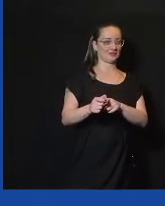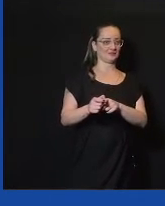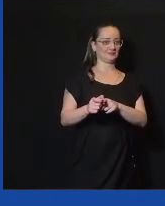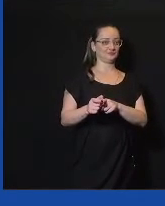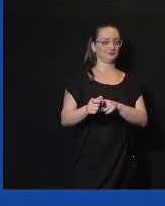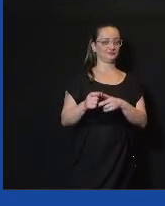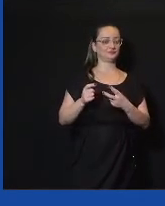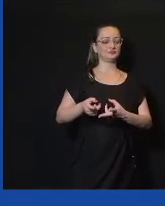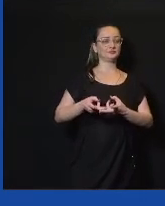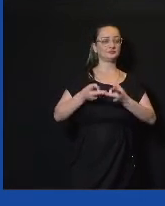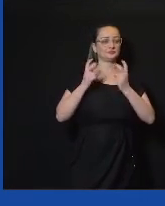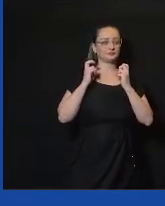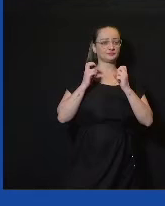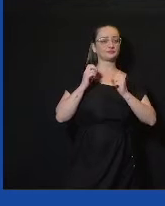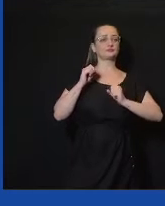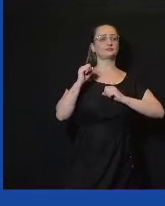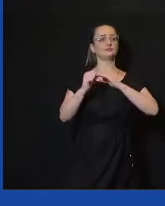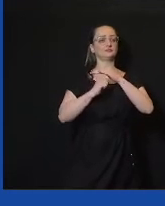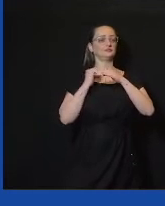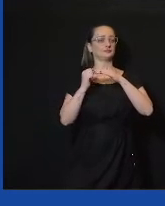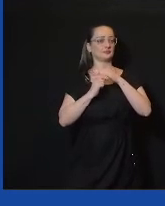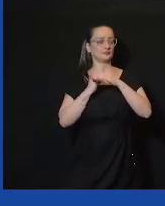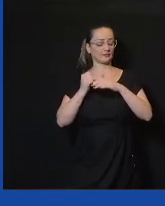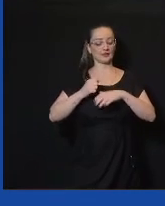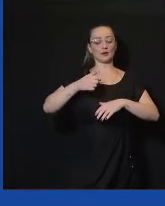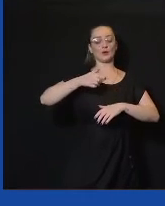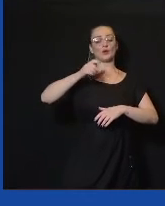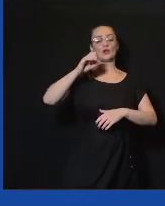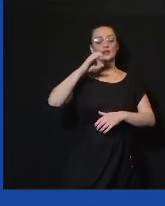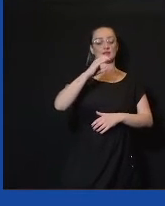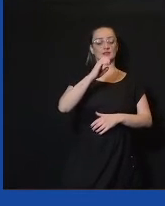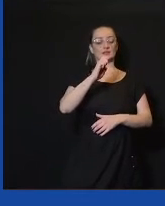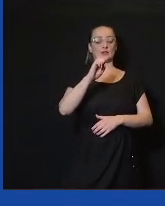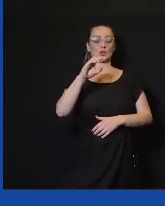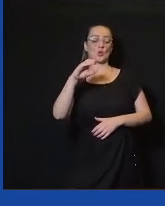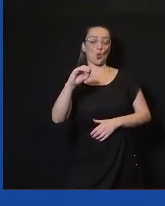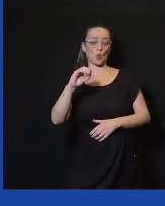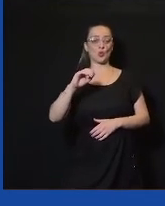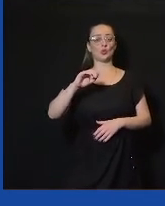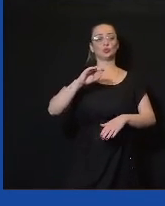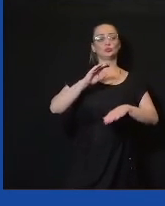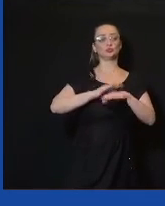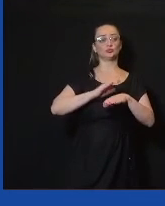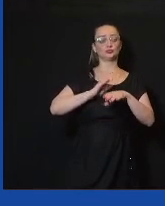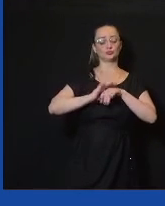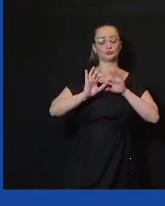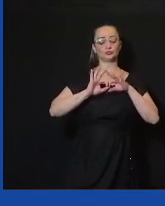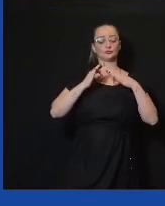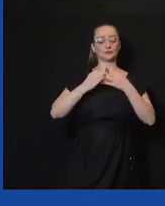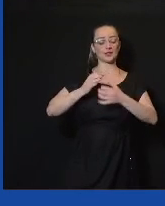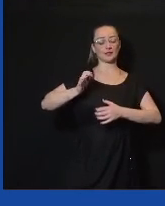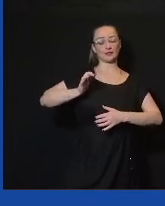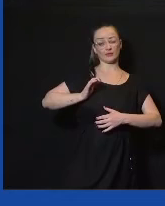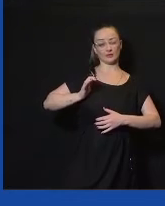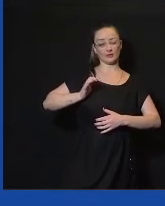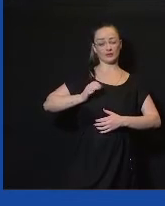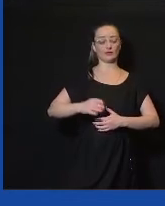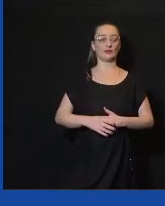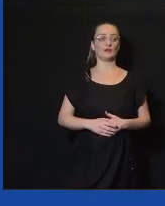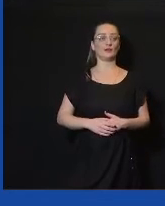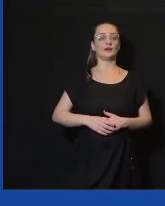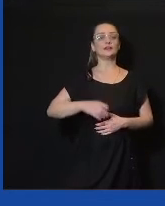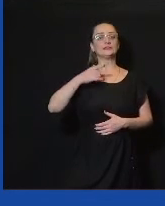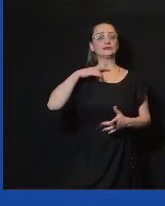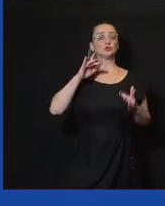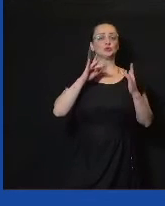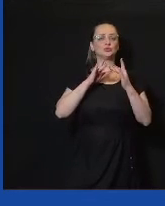vi empresários, CEOs, expoentes de famílias muito ricas, tendo um